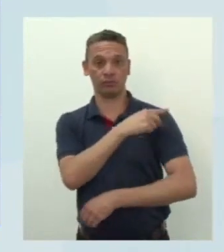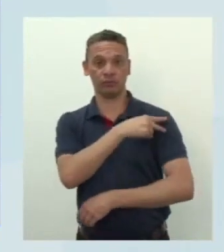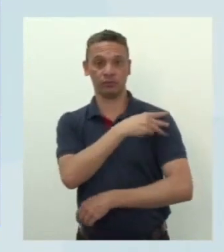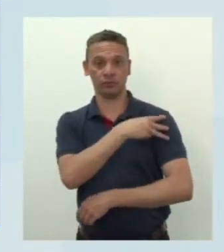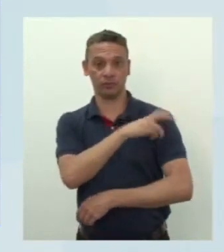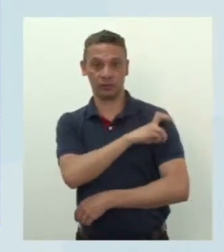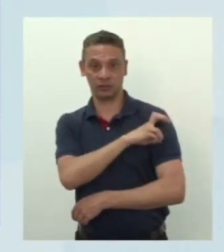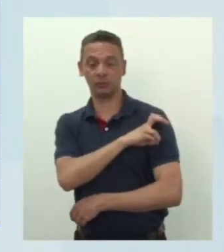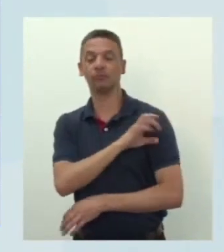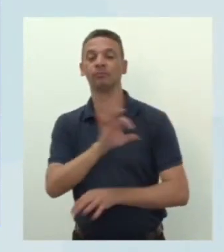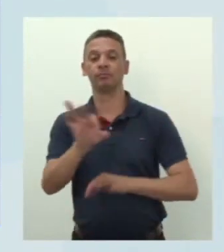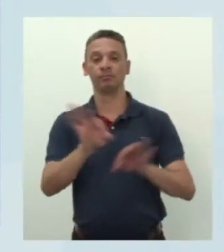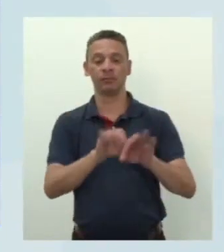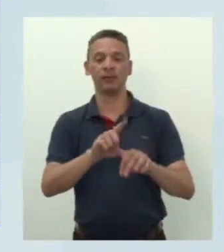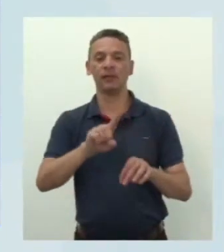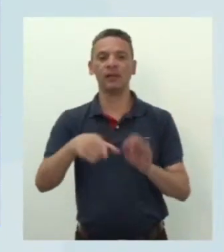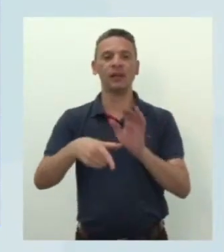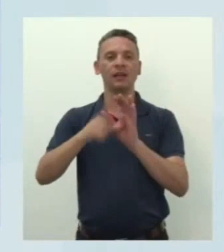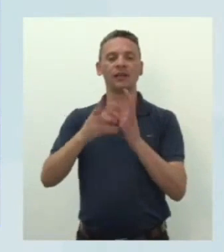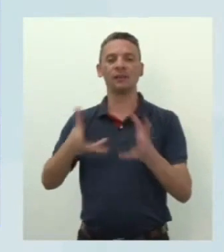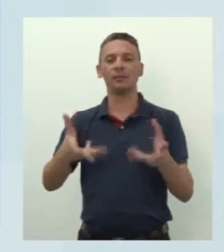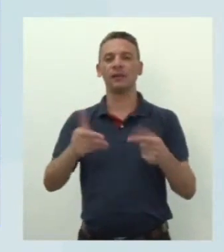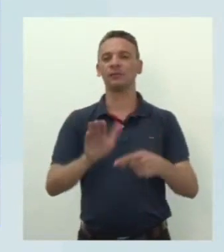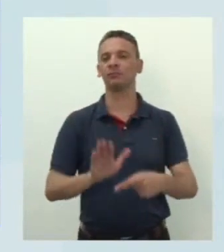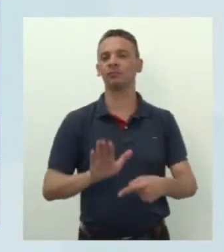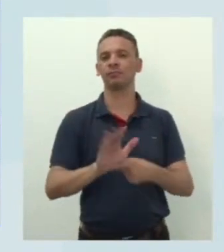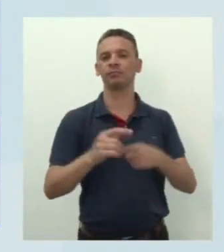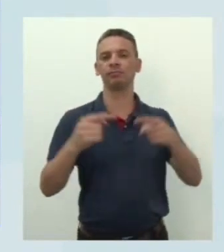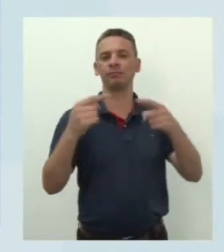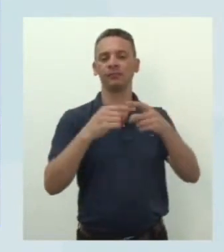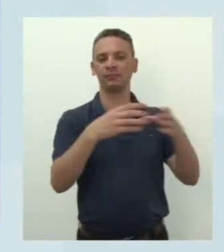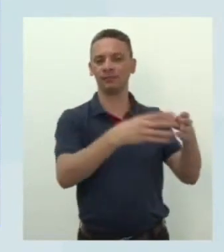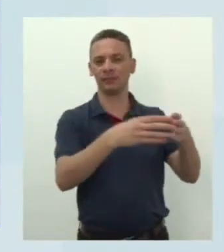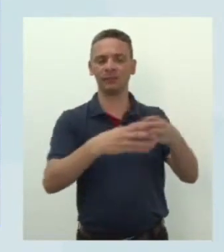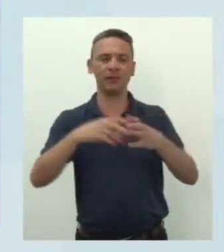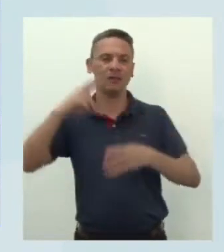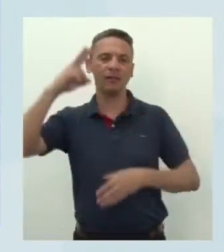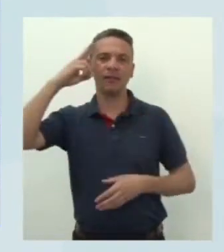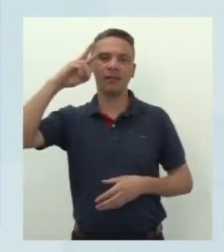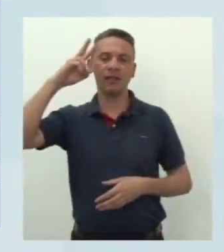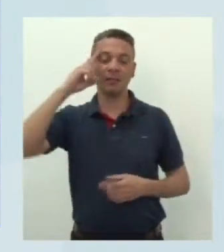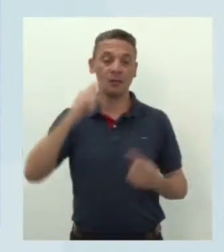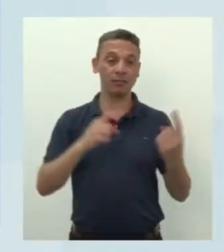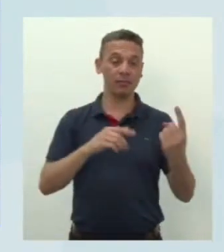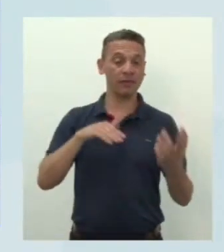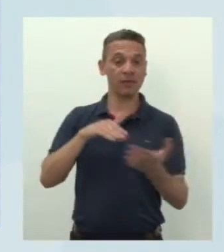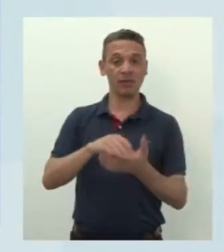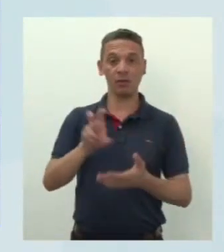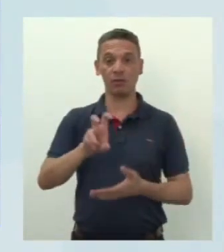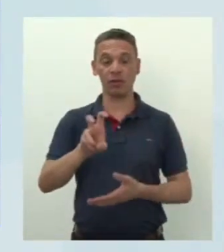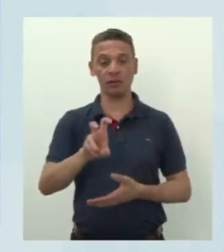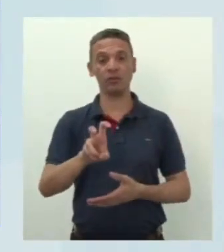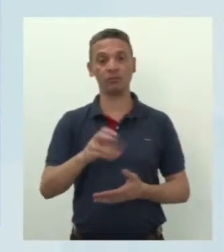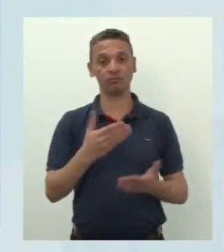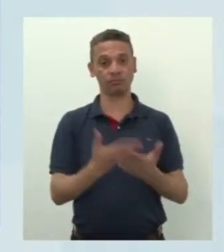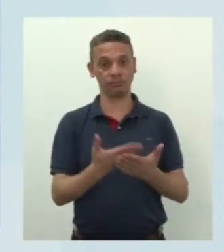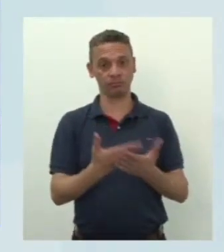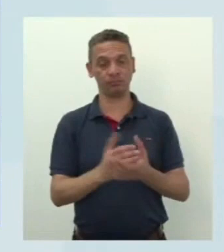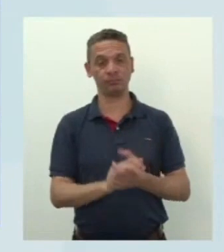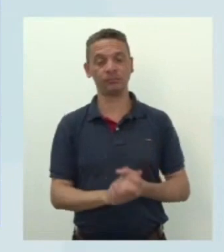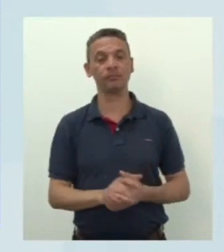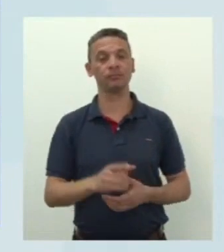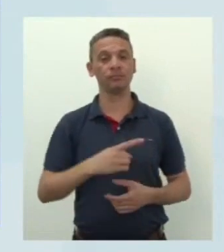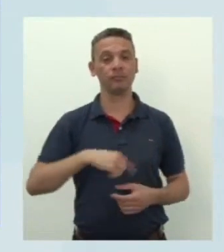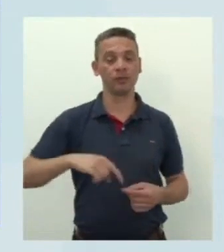lido a habilidade, e essa é a habilidade agrupada, se lembram? Que vai do 1º ao 5º ano. Por isso,